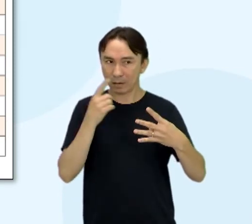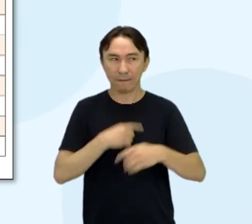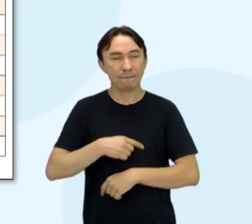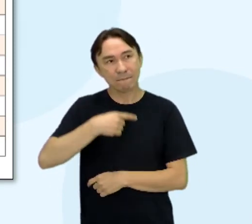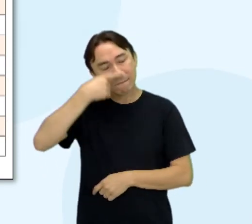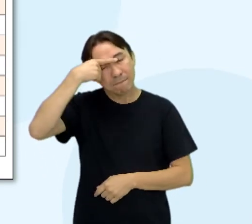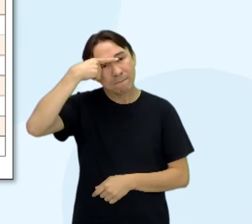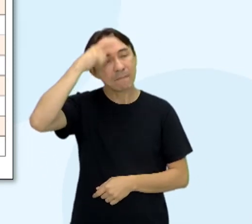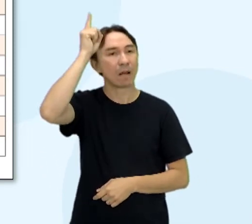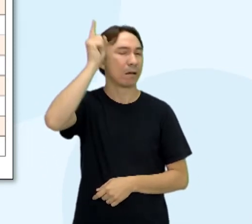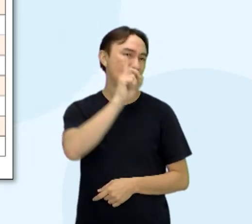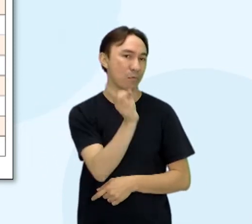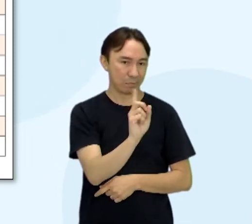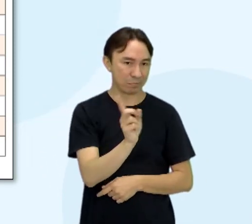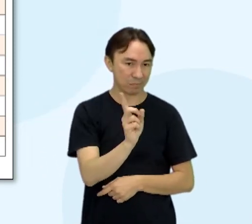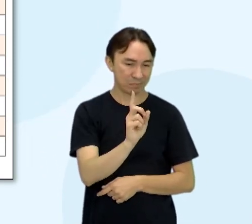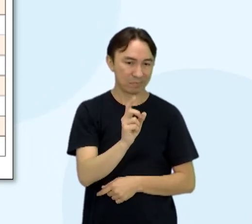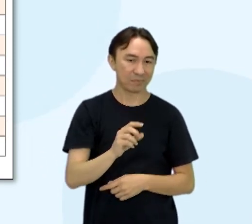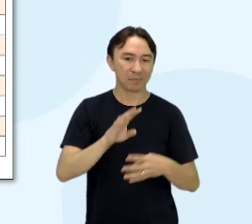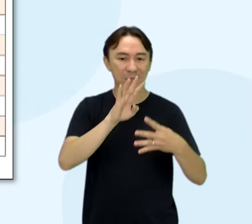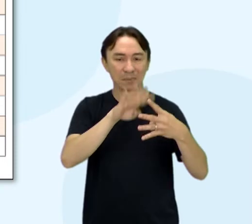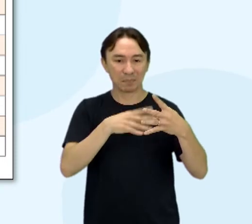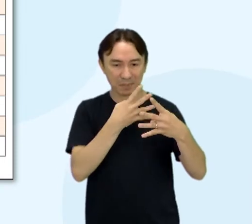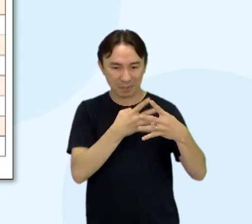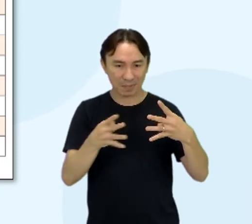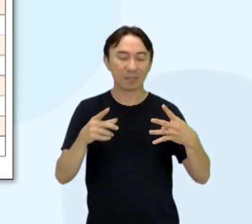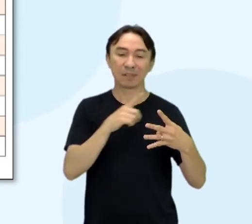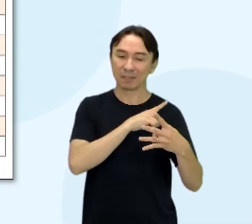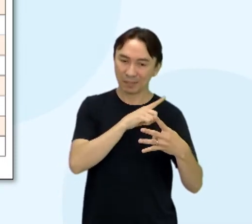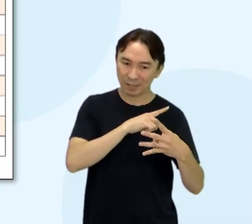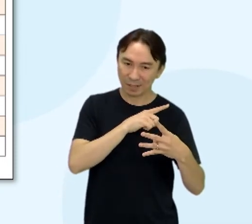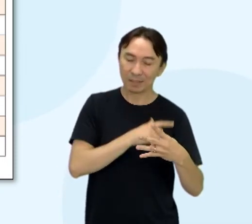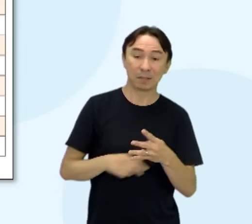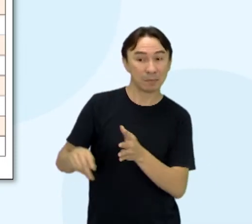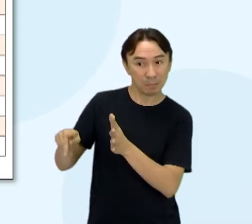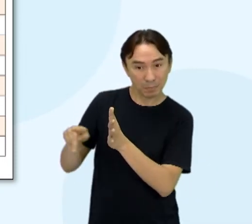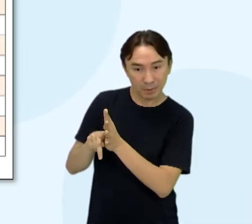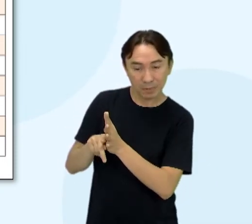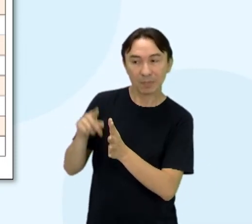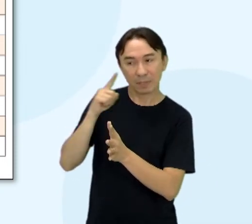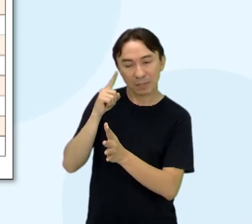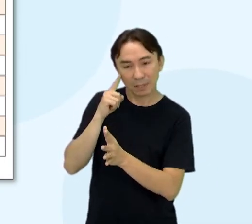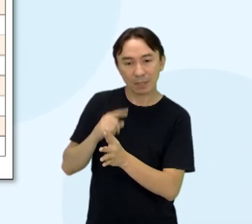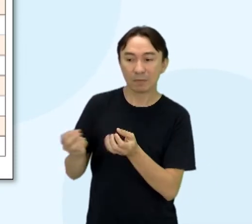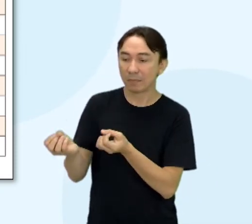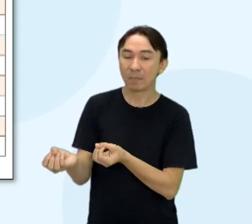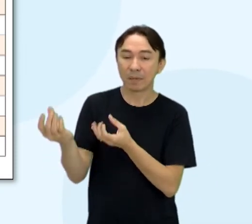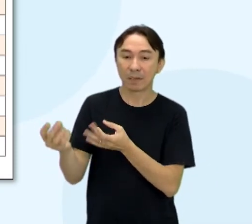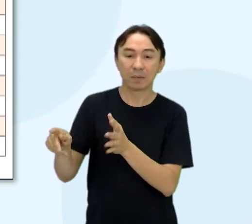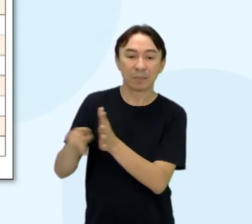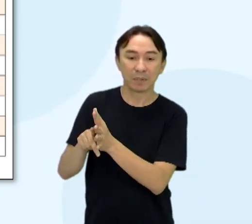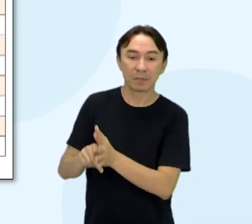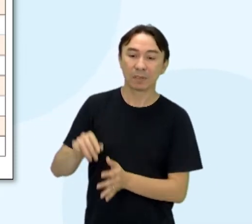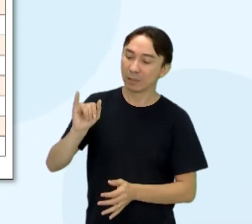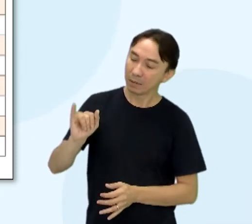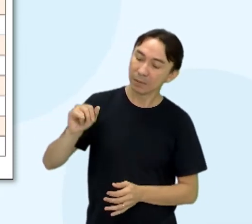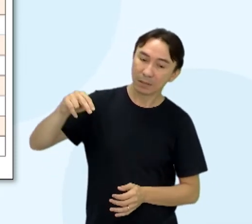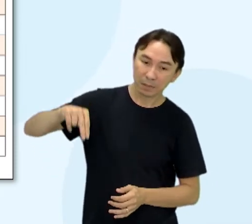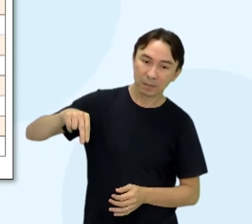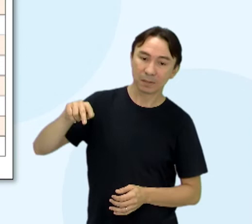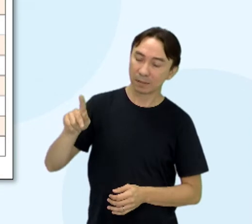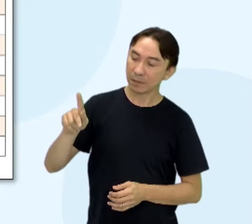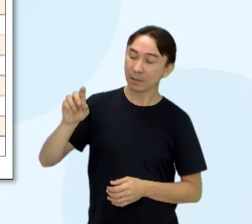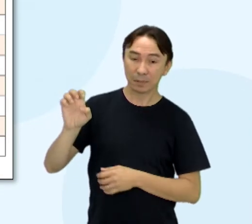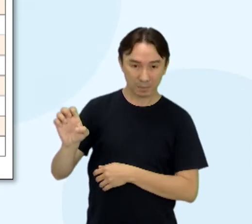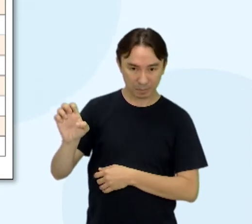quando a gente tem que criar tabelas aí, mas a gente coloca que os dados são fictícios, não é o caso aí. Essas informações foram extraídas